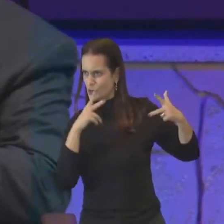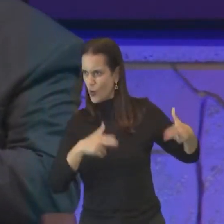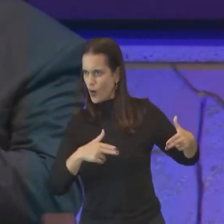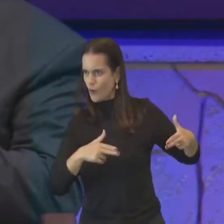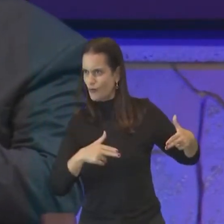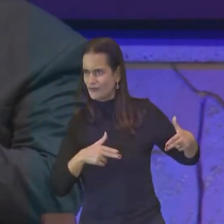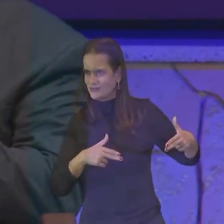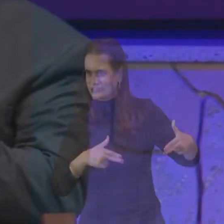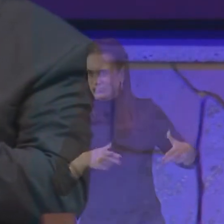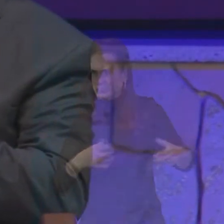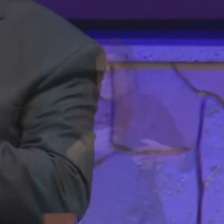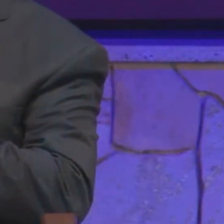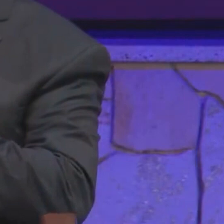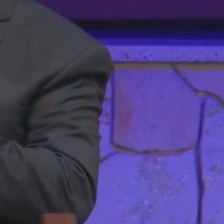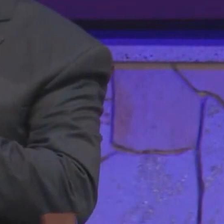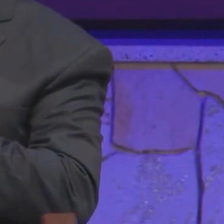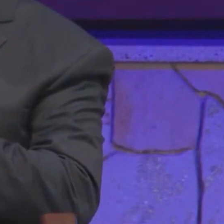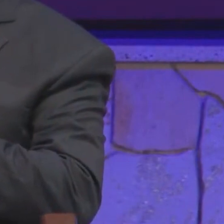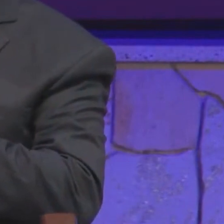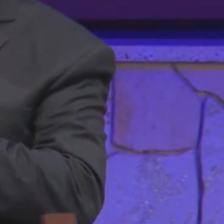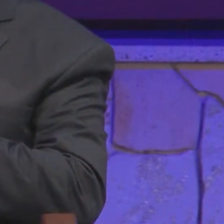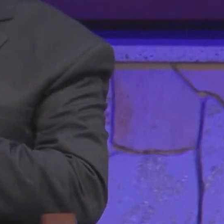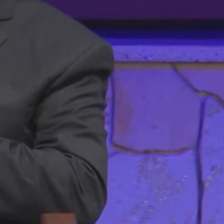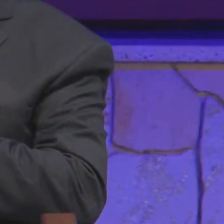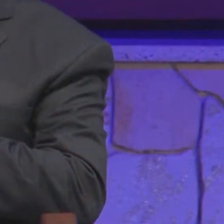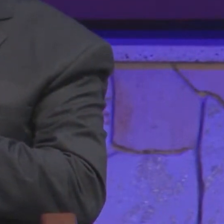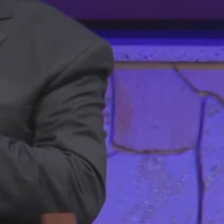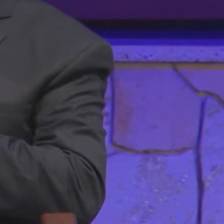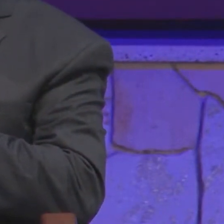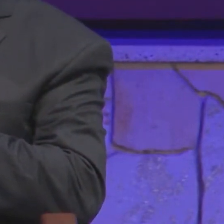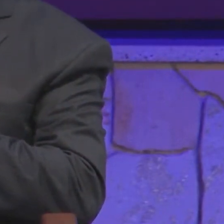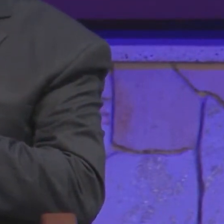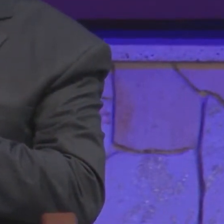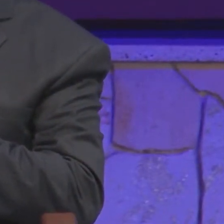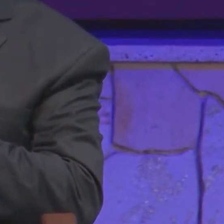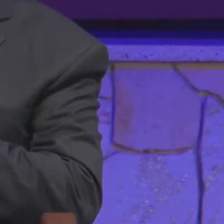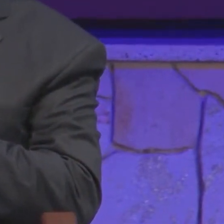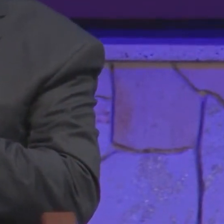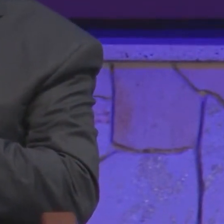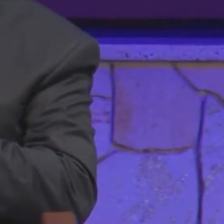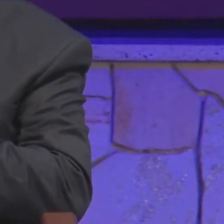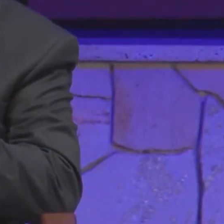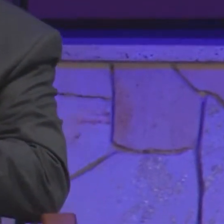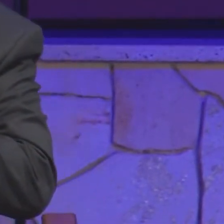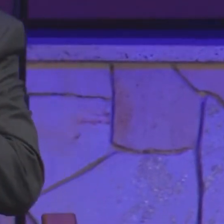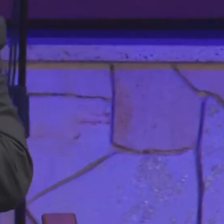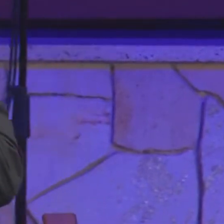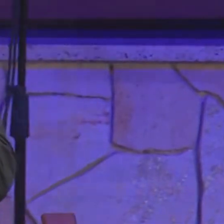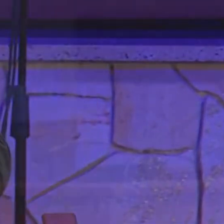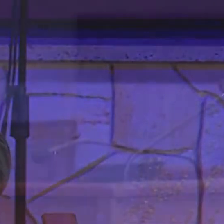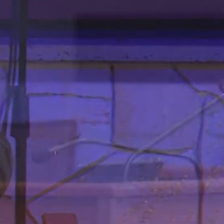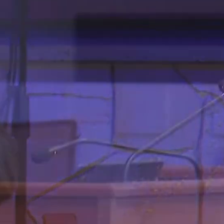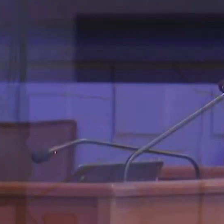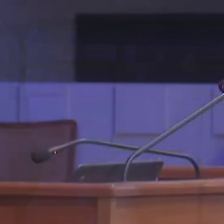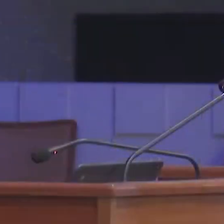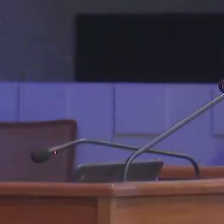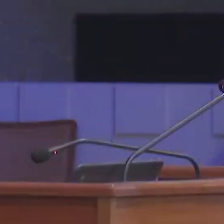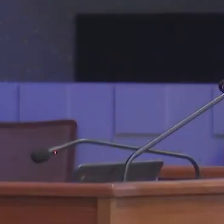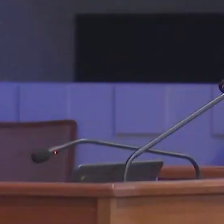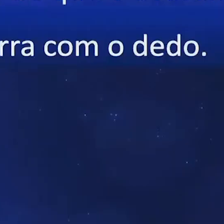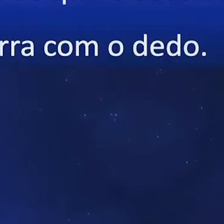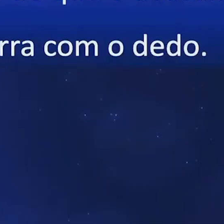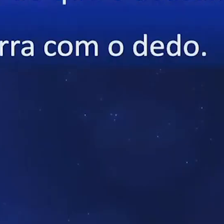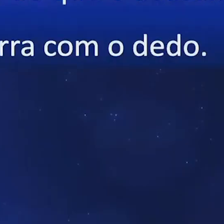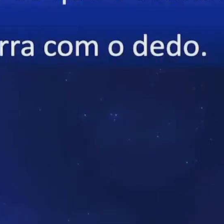culpa? Oh, sentimento terrível é este! Mas foi exatamente assim. E com segunda